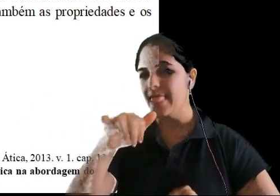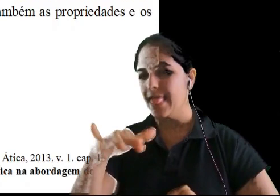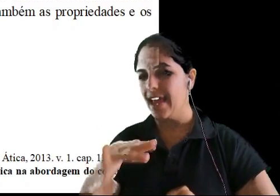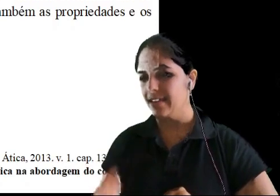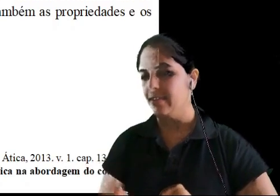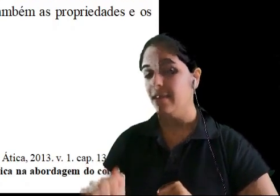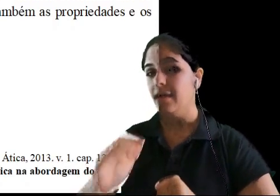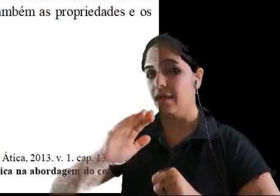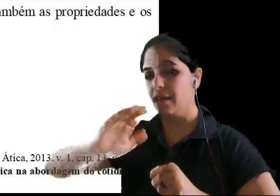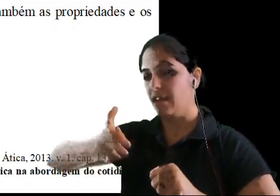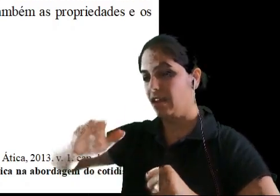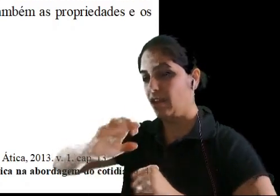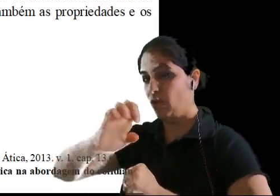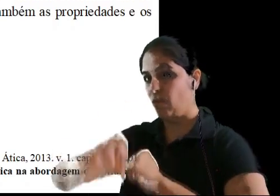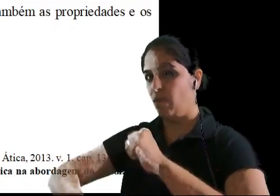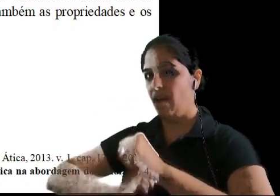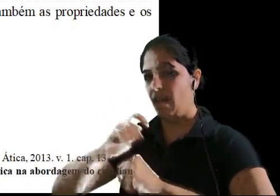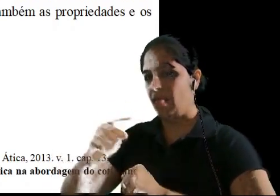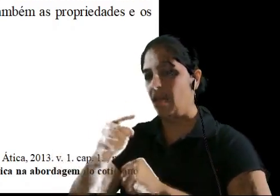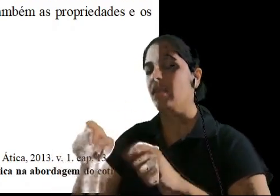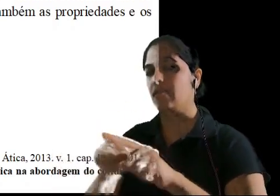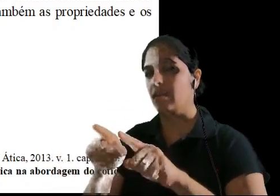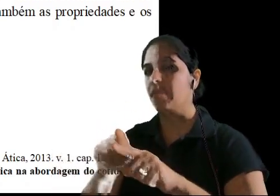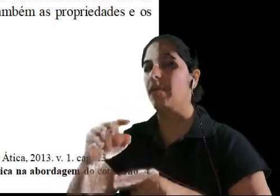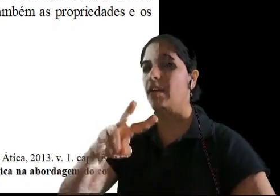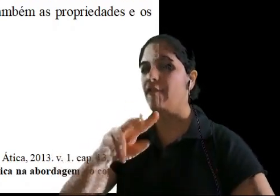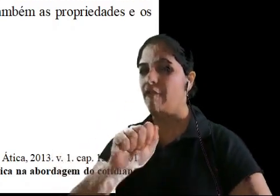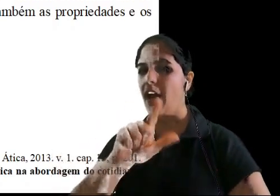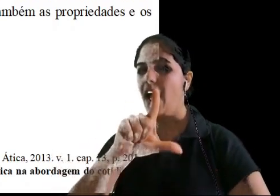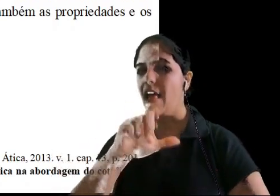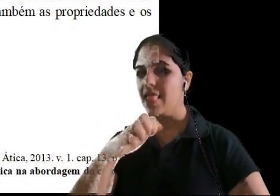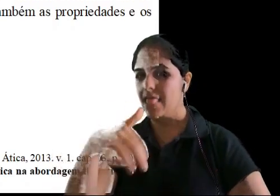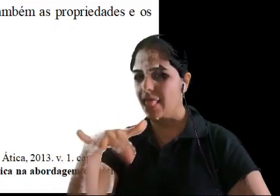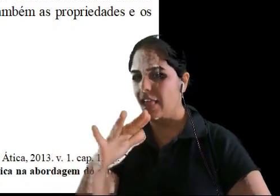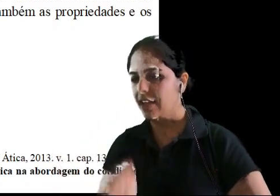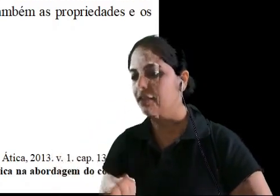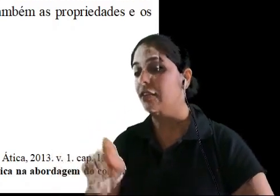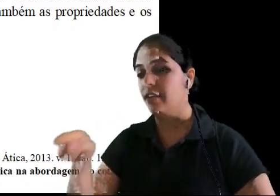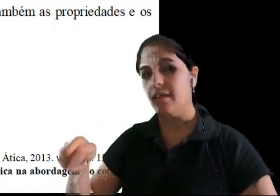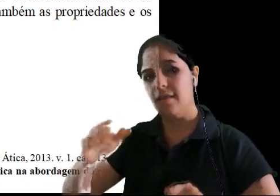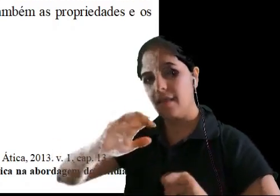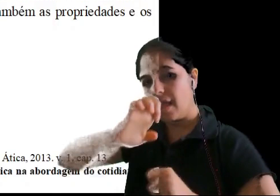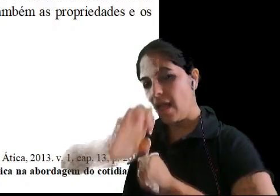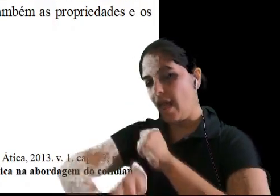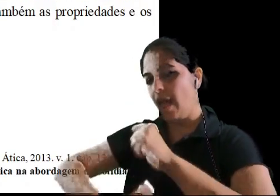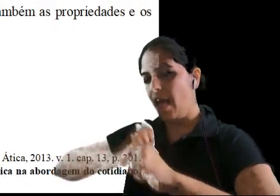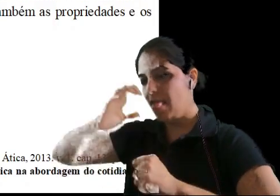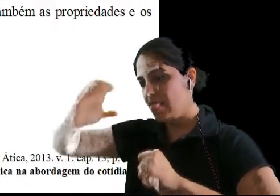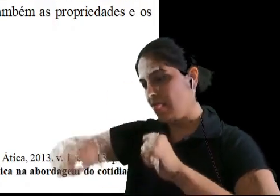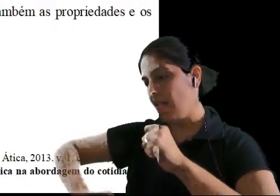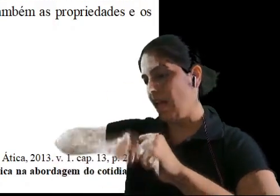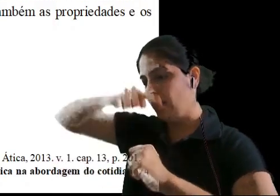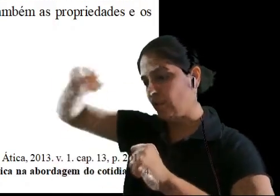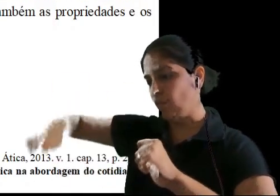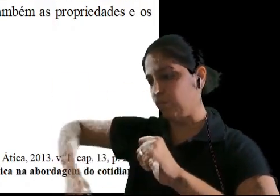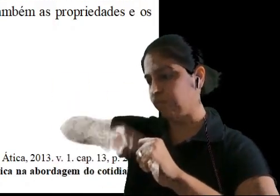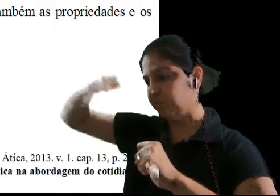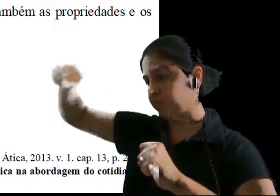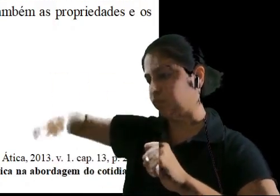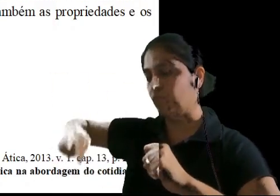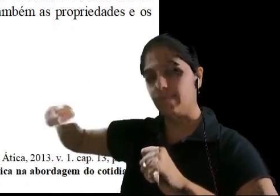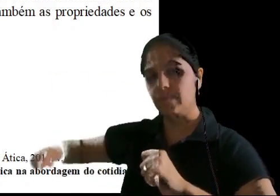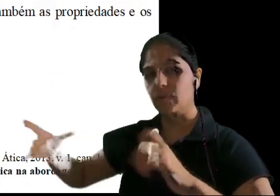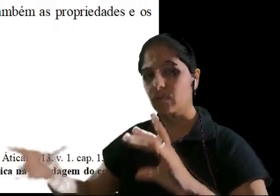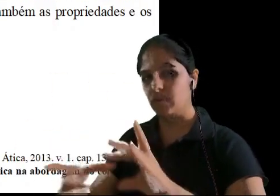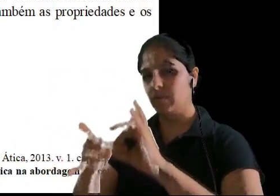estão nessa camada são chamados de elétrons de valência. Além disso, são esses elétrons que estão